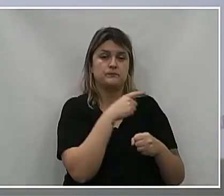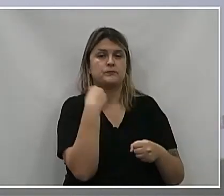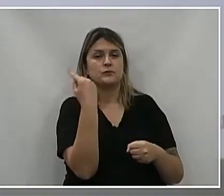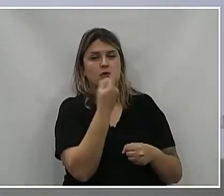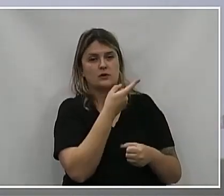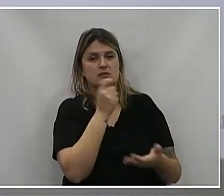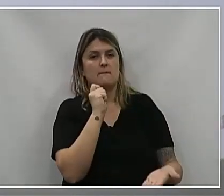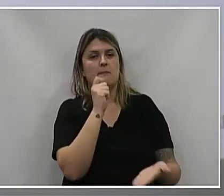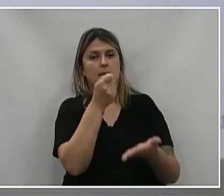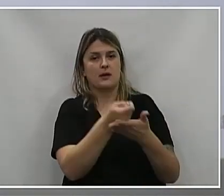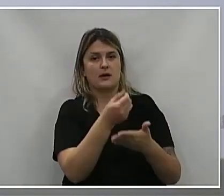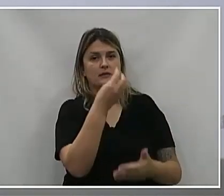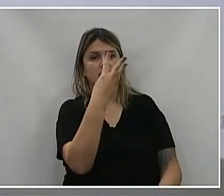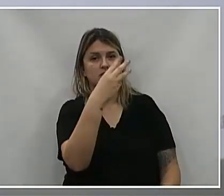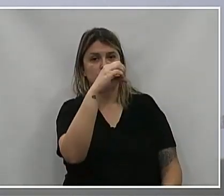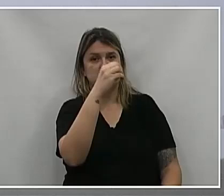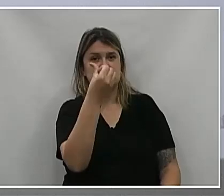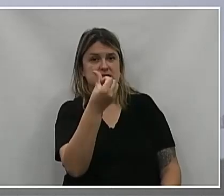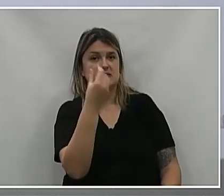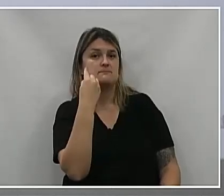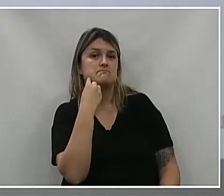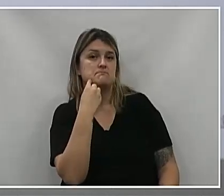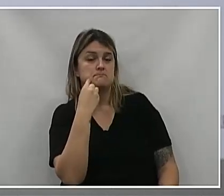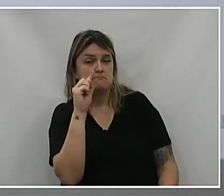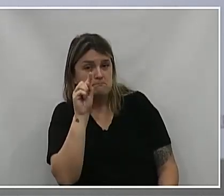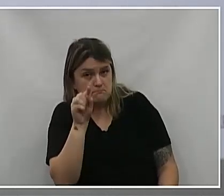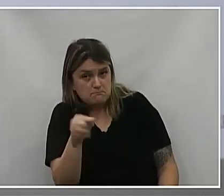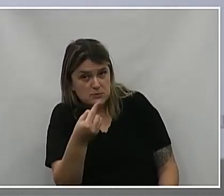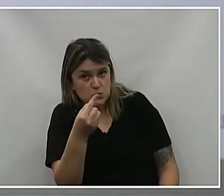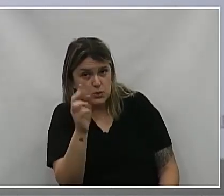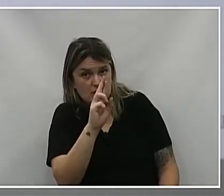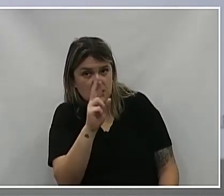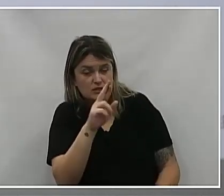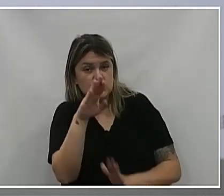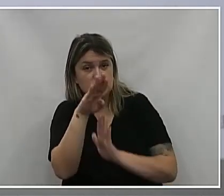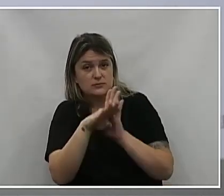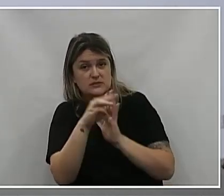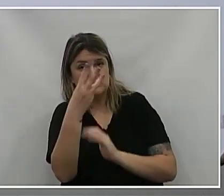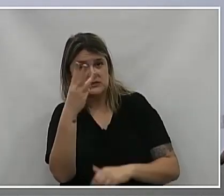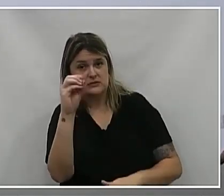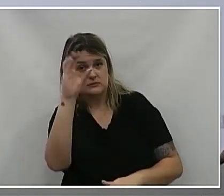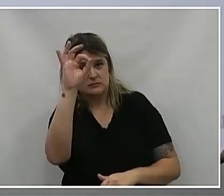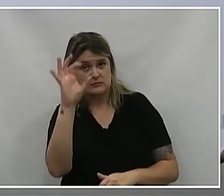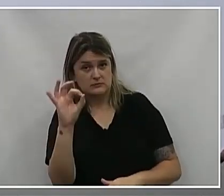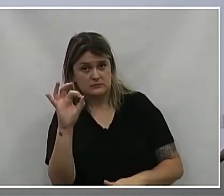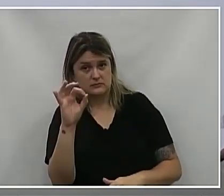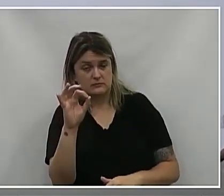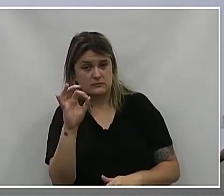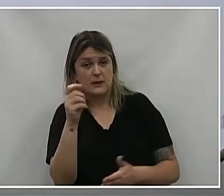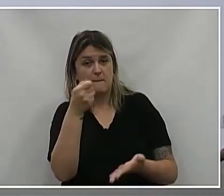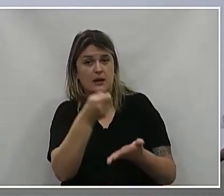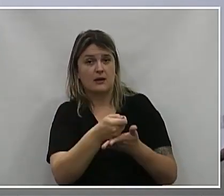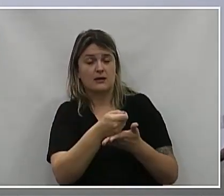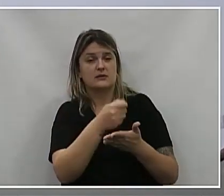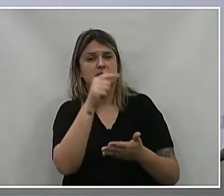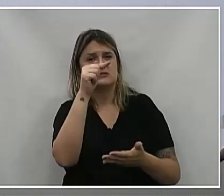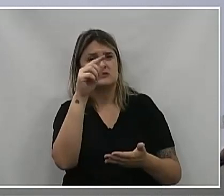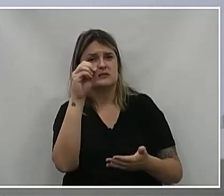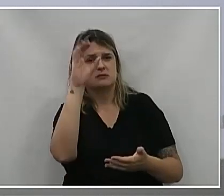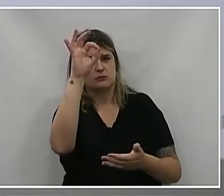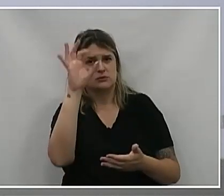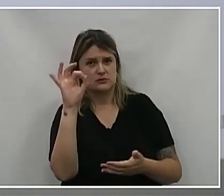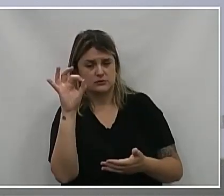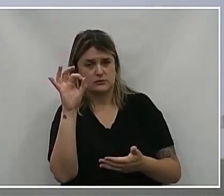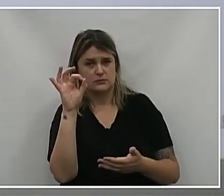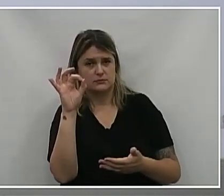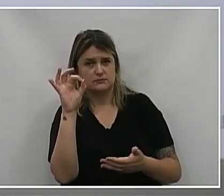teríamos esse valor de 396, né, uma redução de 30%, ou seja, seriam pagos 70% desse